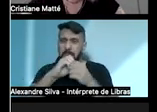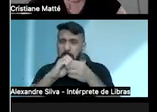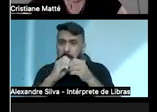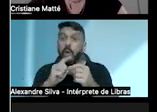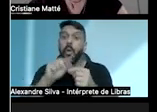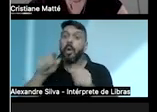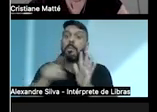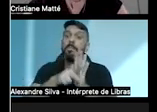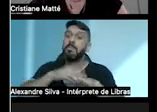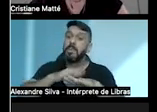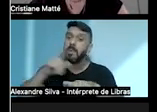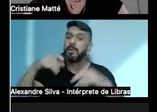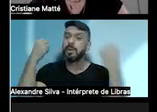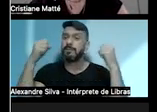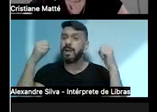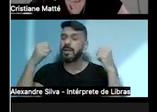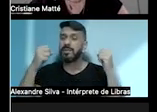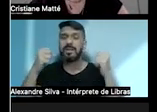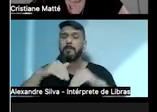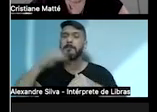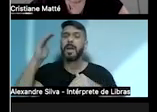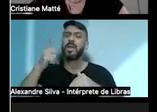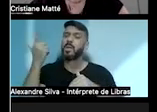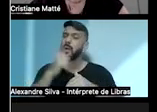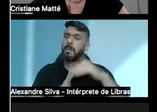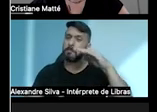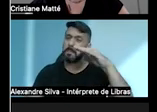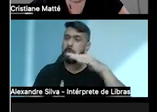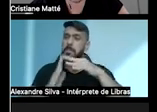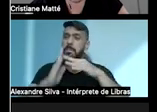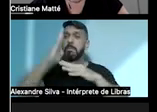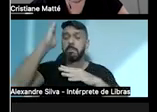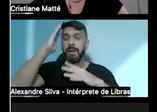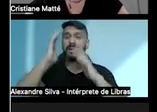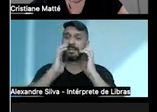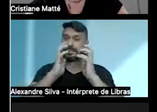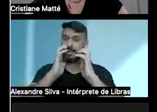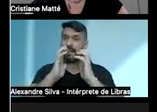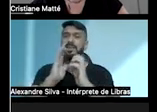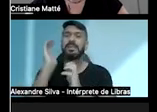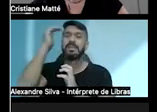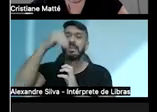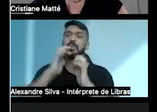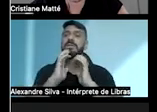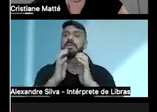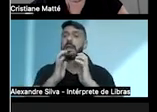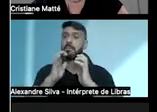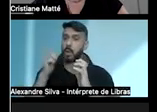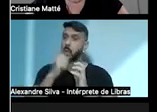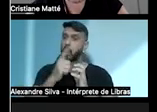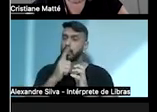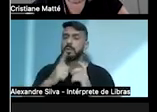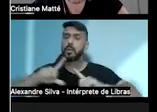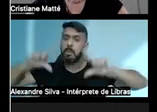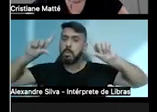realizando exercício, que ultrapassam a barreira hematoencefálica e que vão atuar lá no nosso cérebro, diminuindo